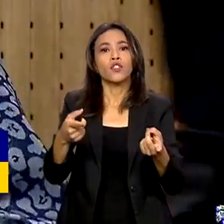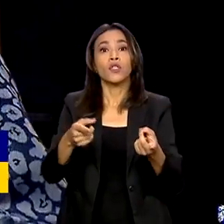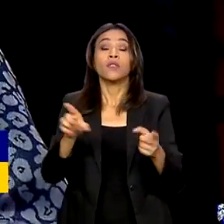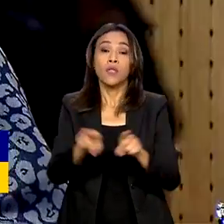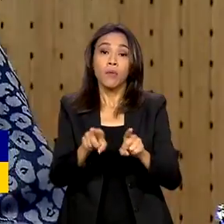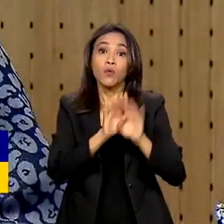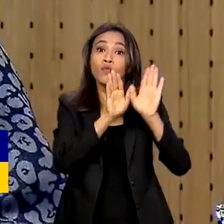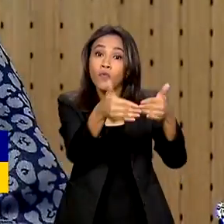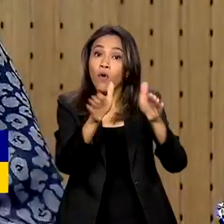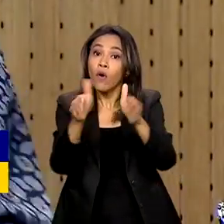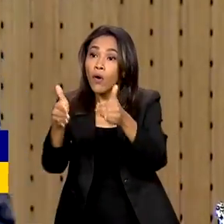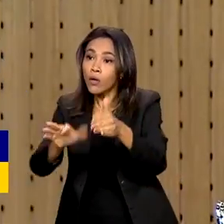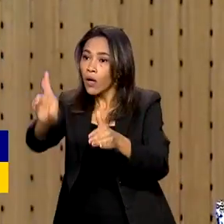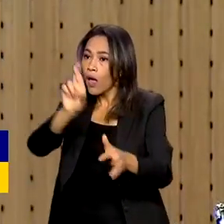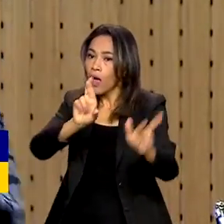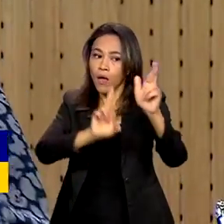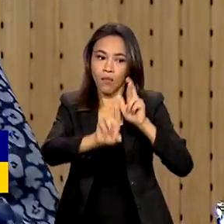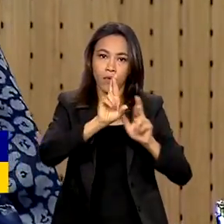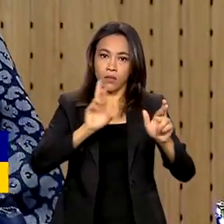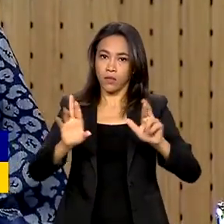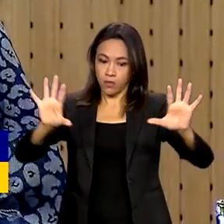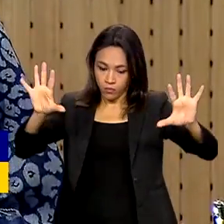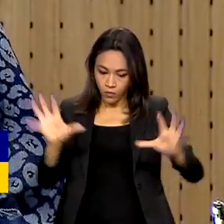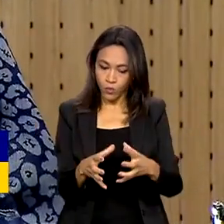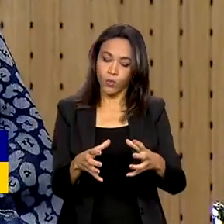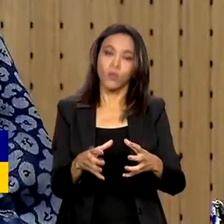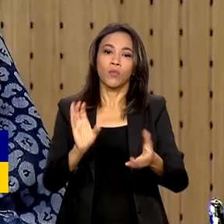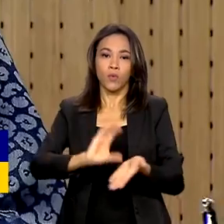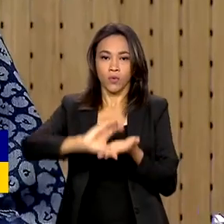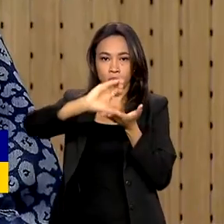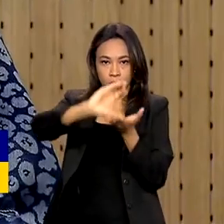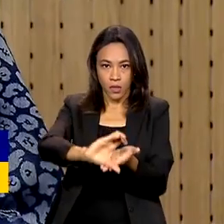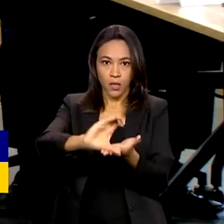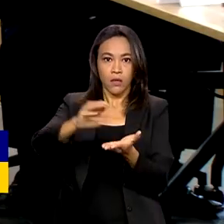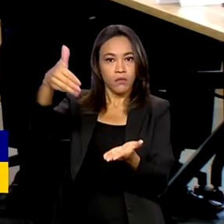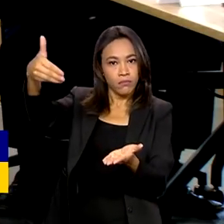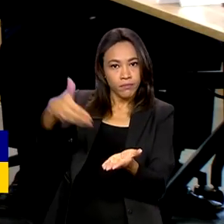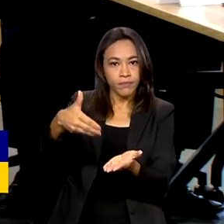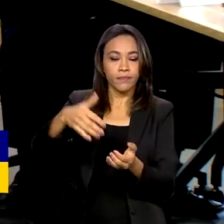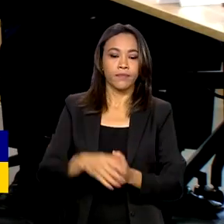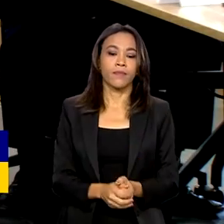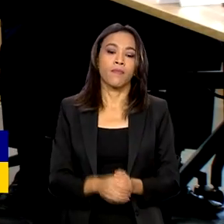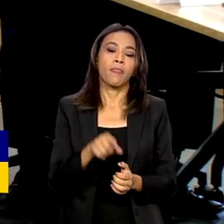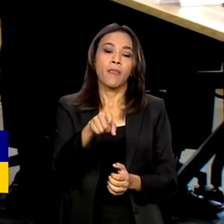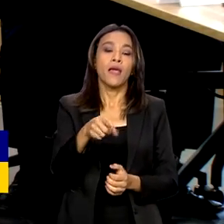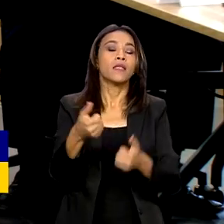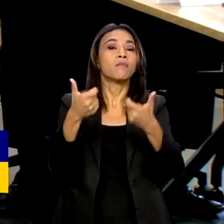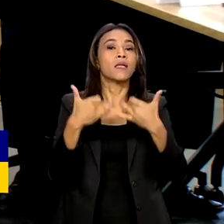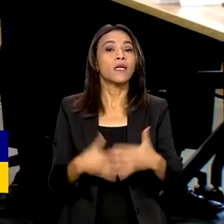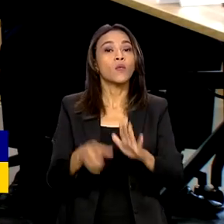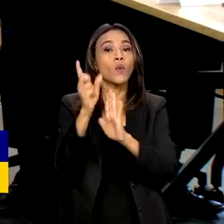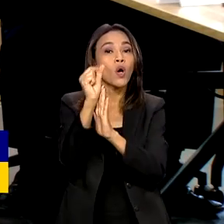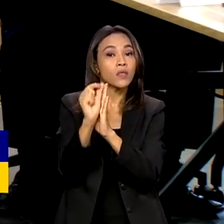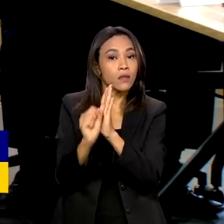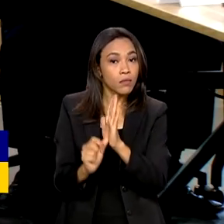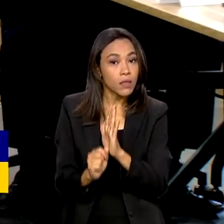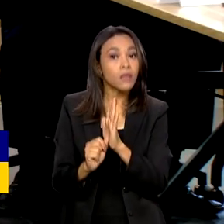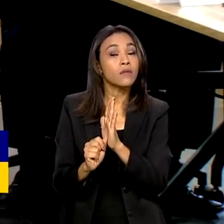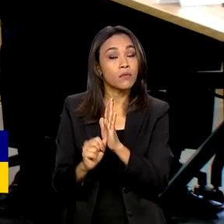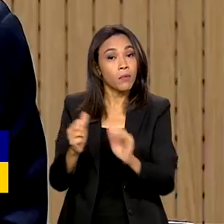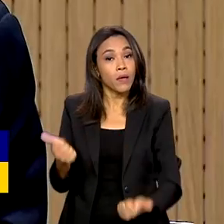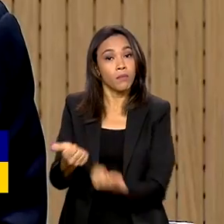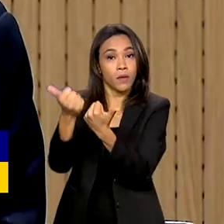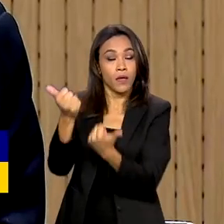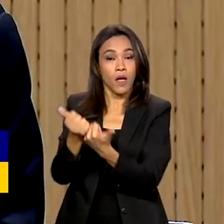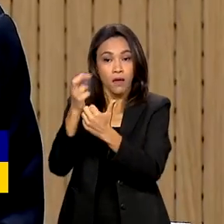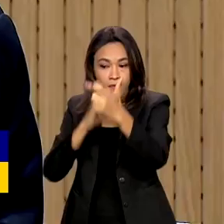representação. A recriação do Conselhão está dentro desse escopo. A recomposição do orçamento dos órgãos de fiscalização